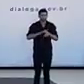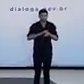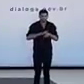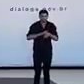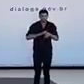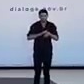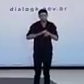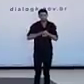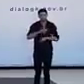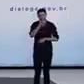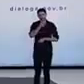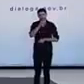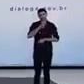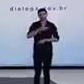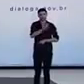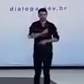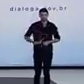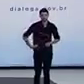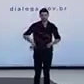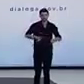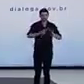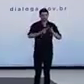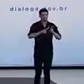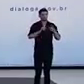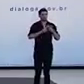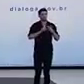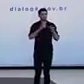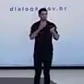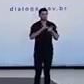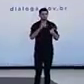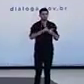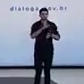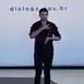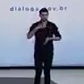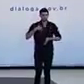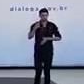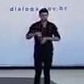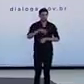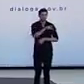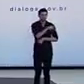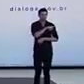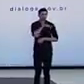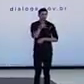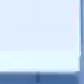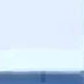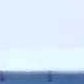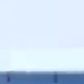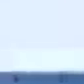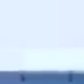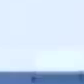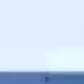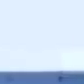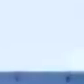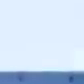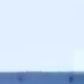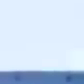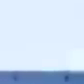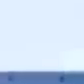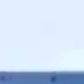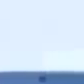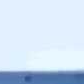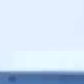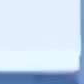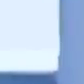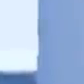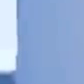Wellington, com o secretário de Saúde aqui do Piauí, nós não estamos satisfeitos com o estado da saúde